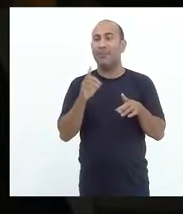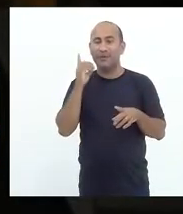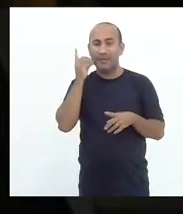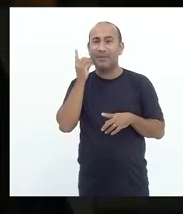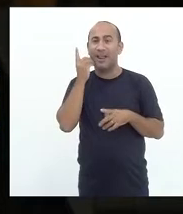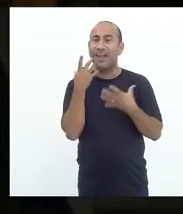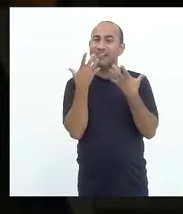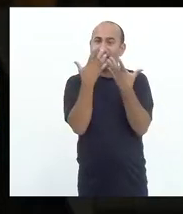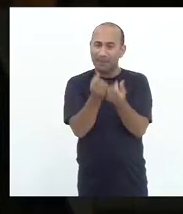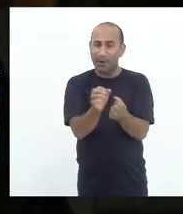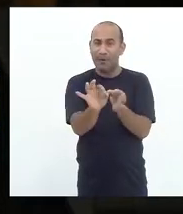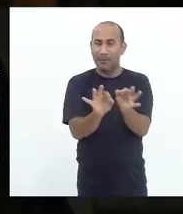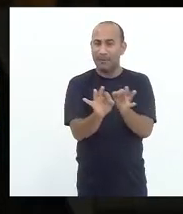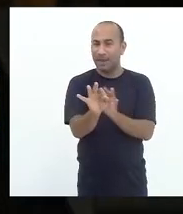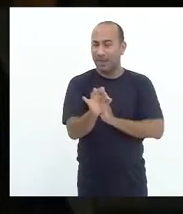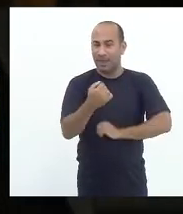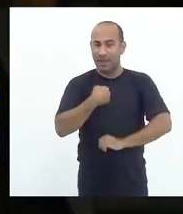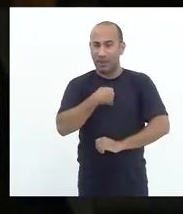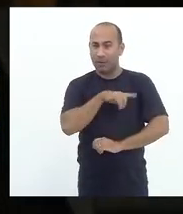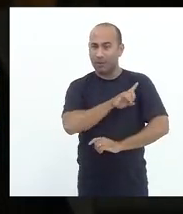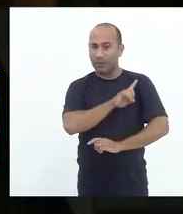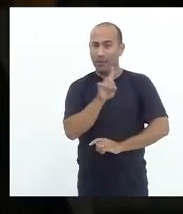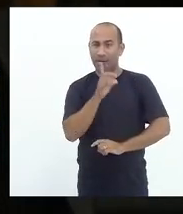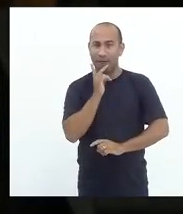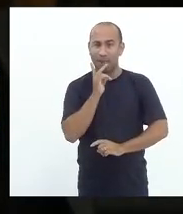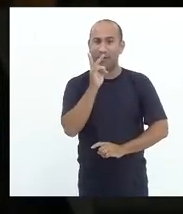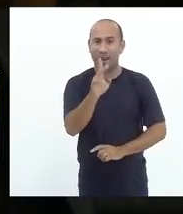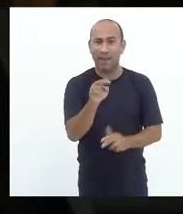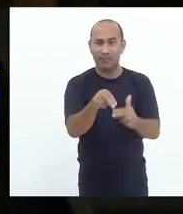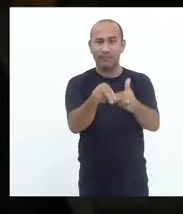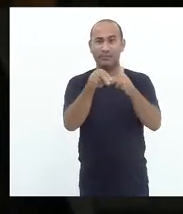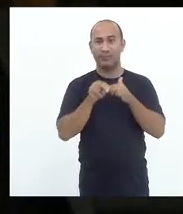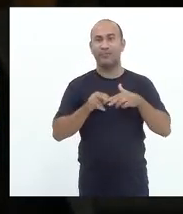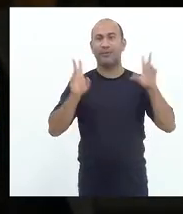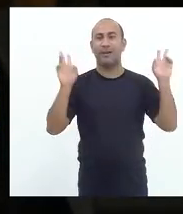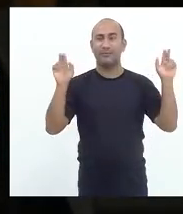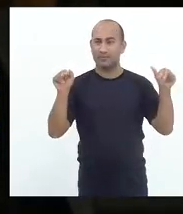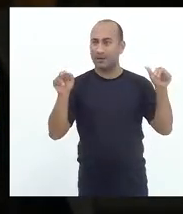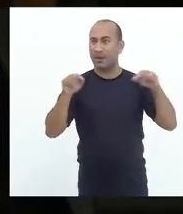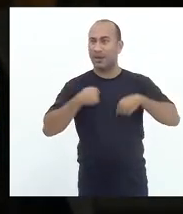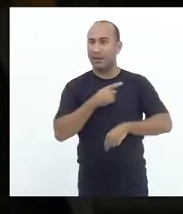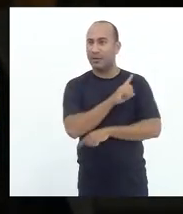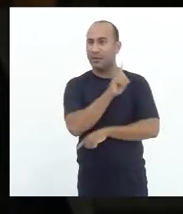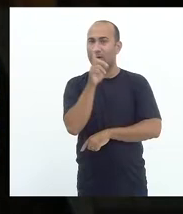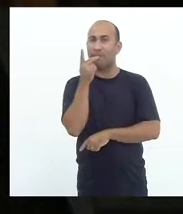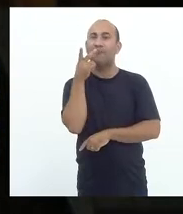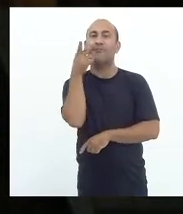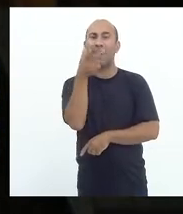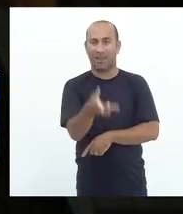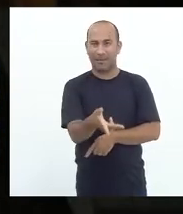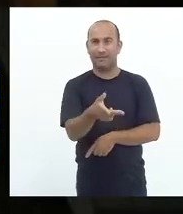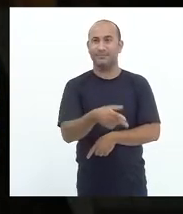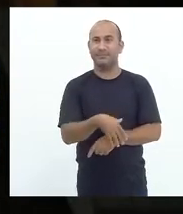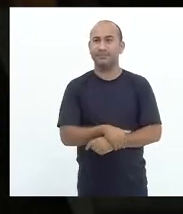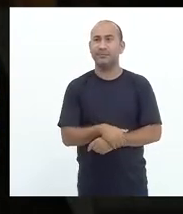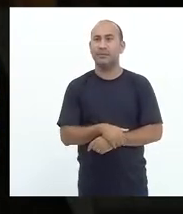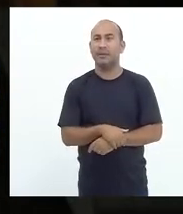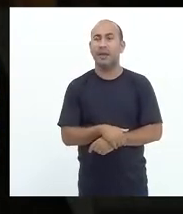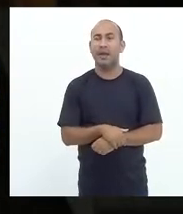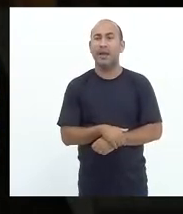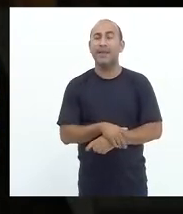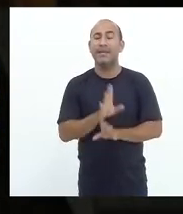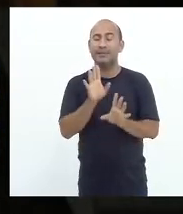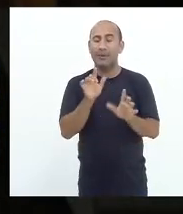vou embarcar nessa questão. Eu não vou embarcar nessa questão. Isso é do ponto de vista